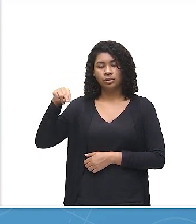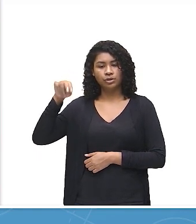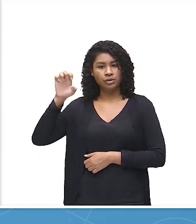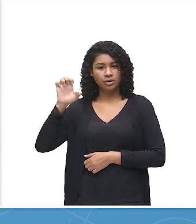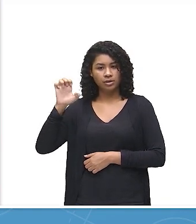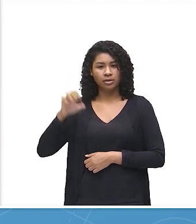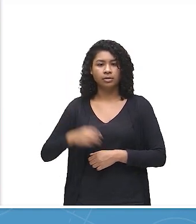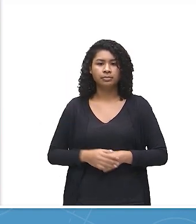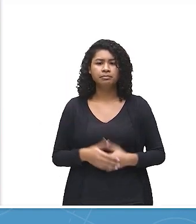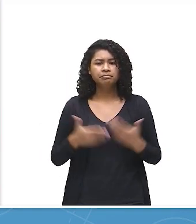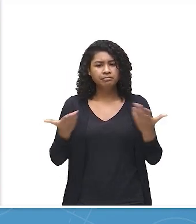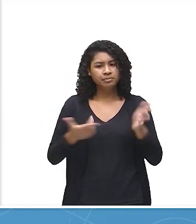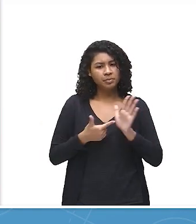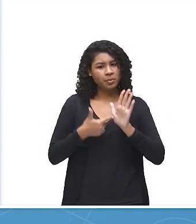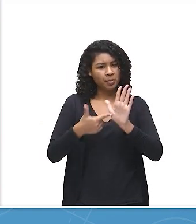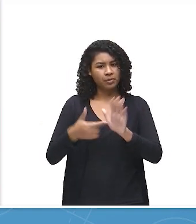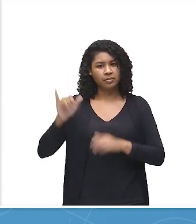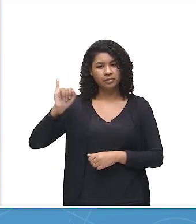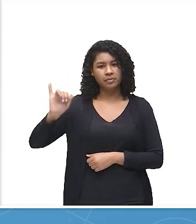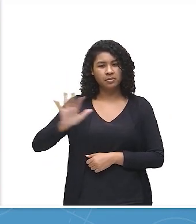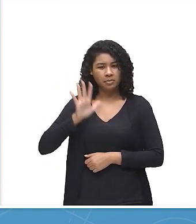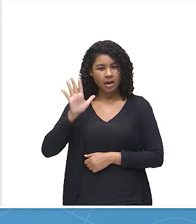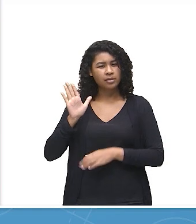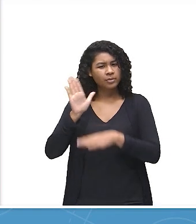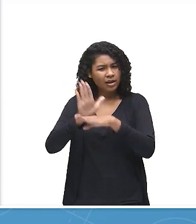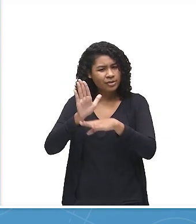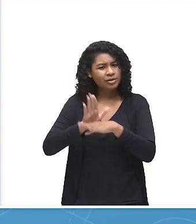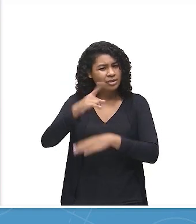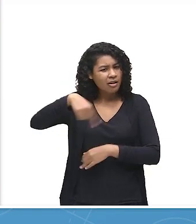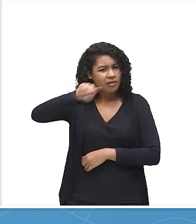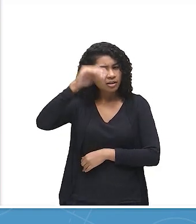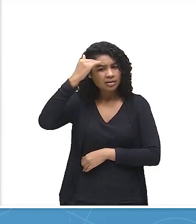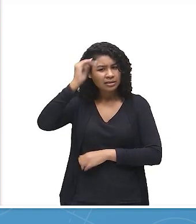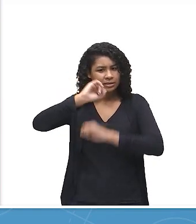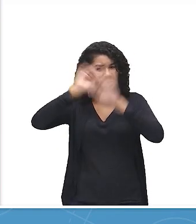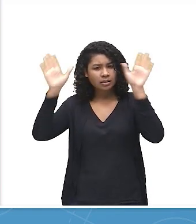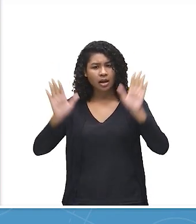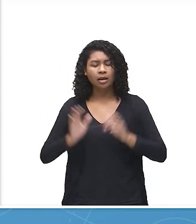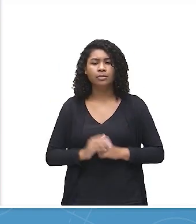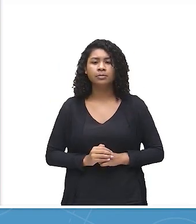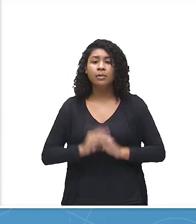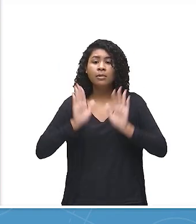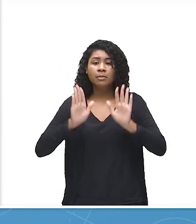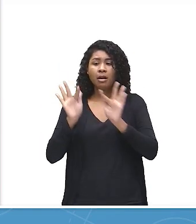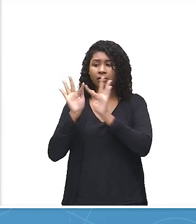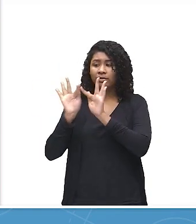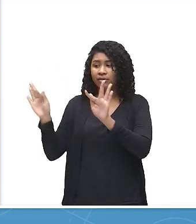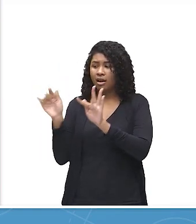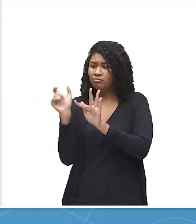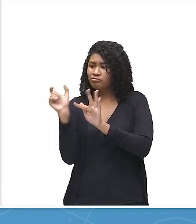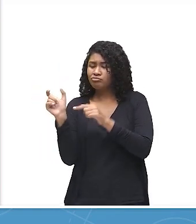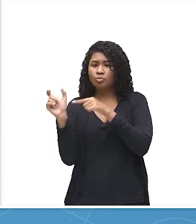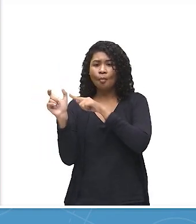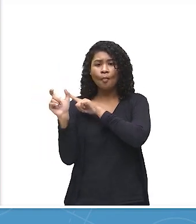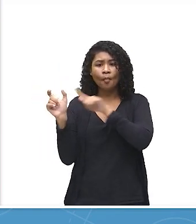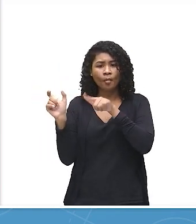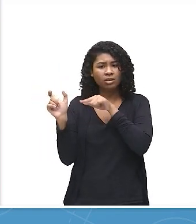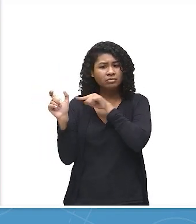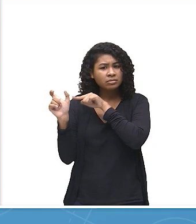routine completa a oração conforme a imagem. Então, daily routine, pessoal, é o